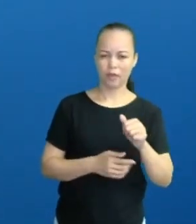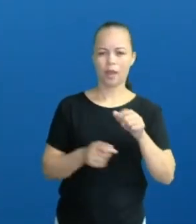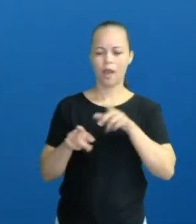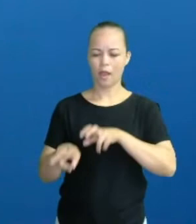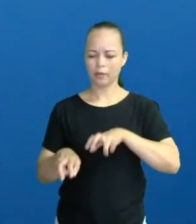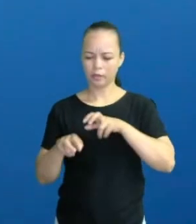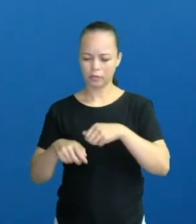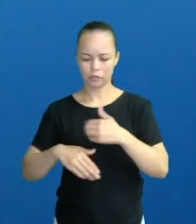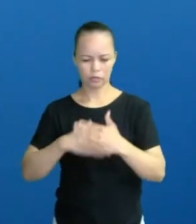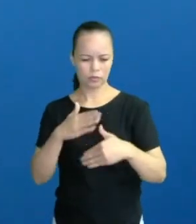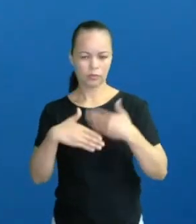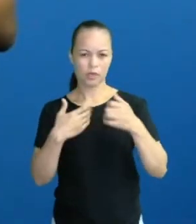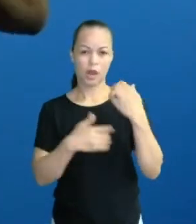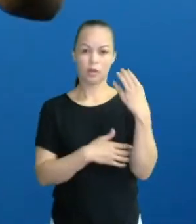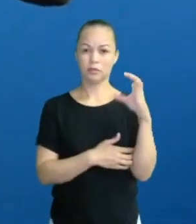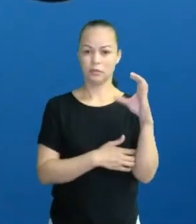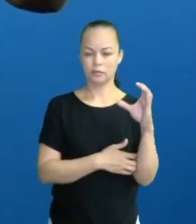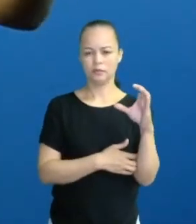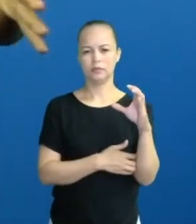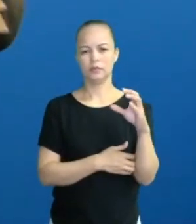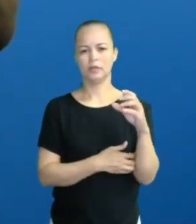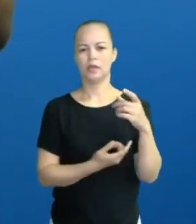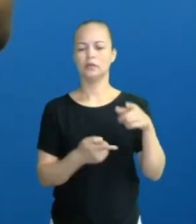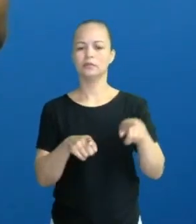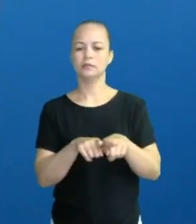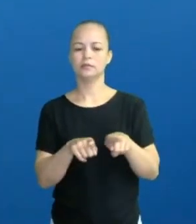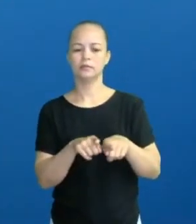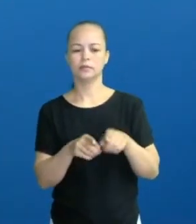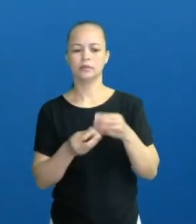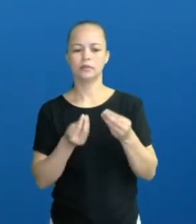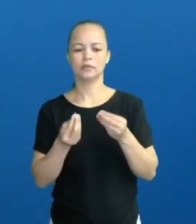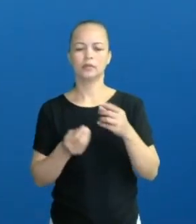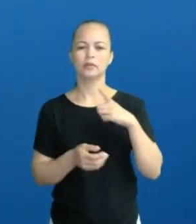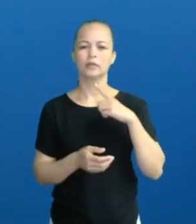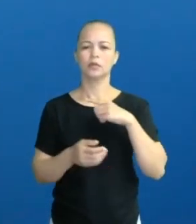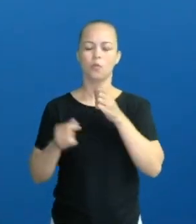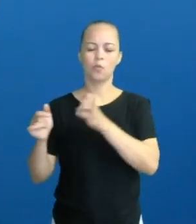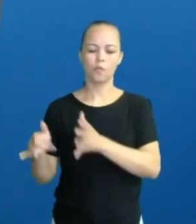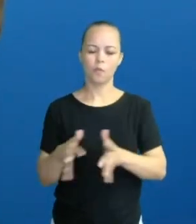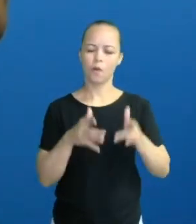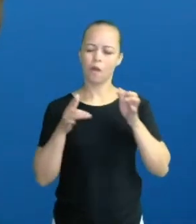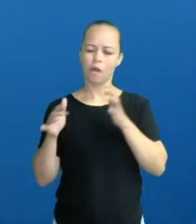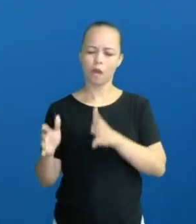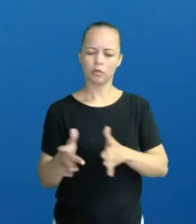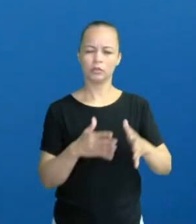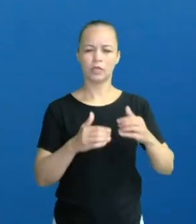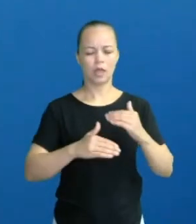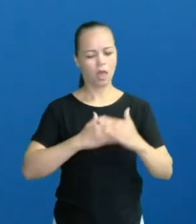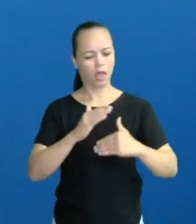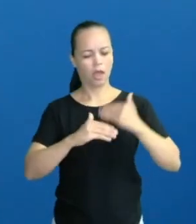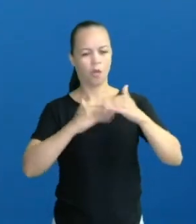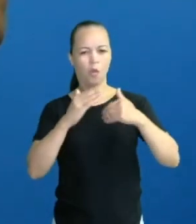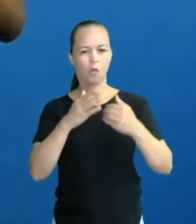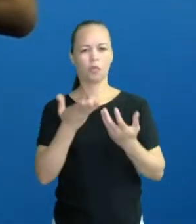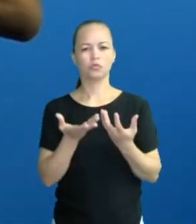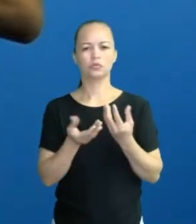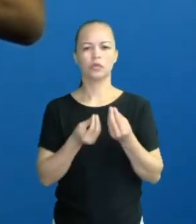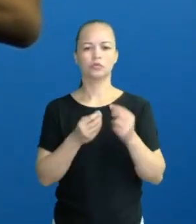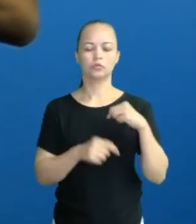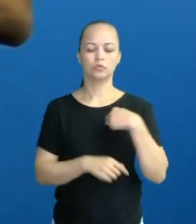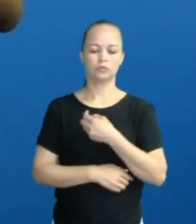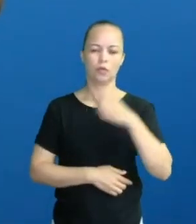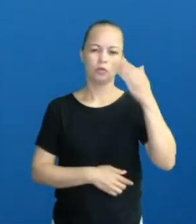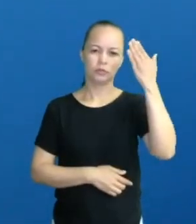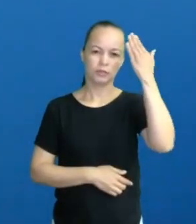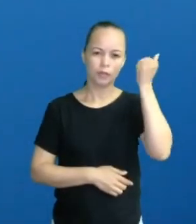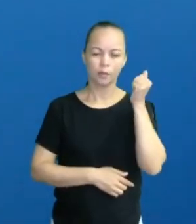revoluções científicas, elas estão o tempo todo tendo esse processo de construção do nosso saber, o tempo todo